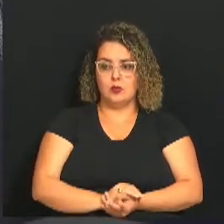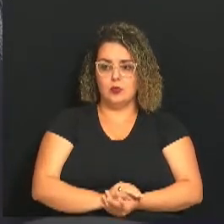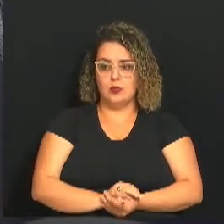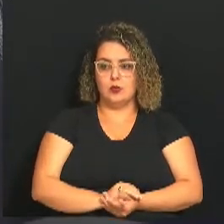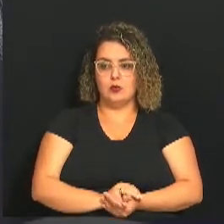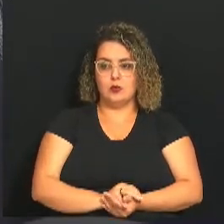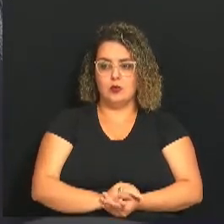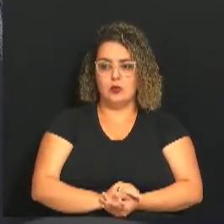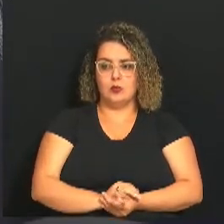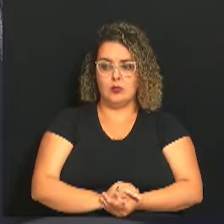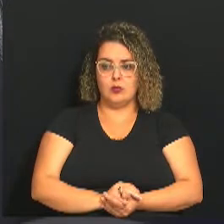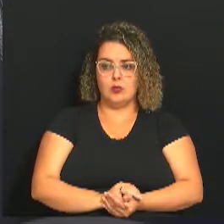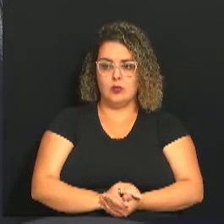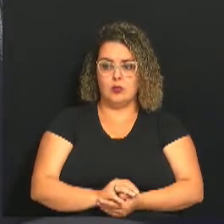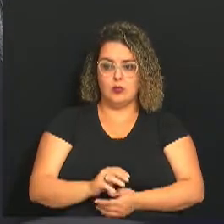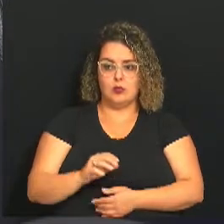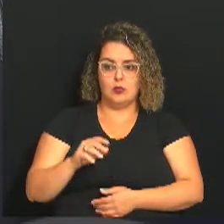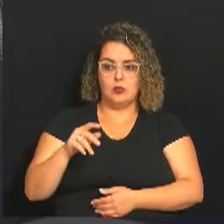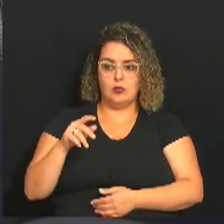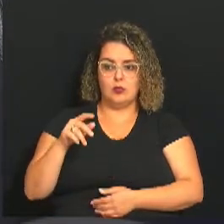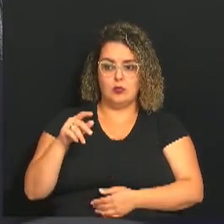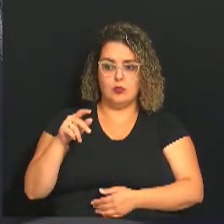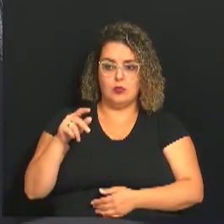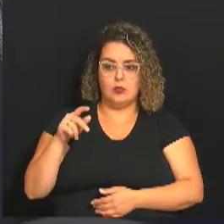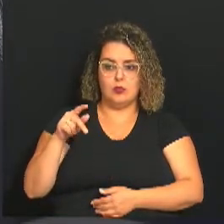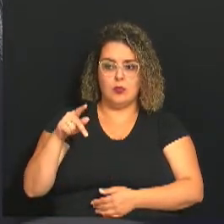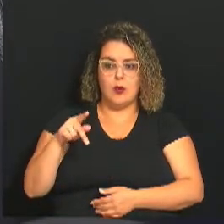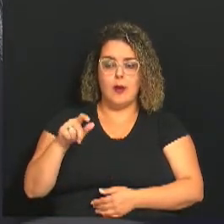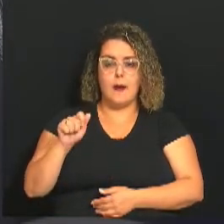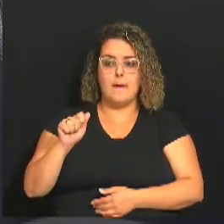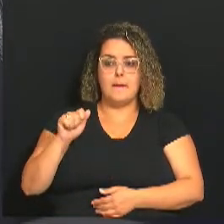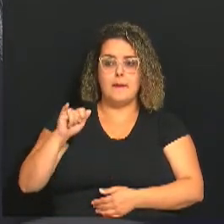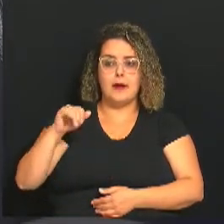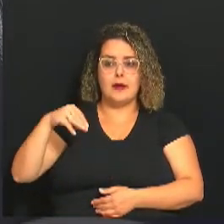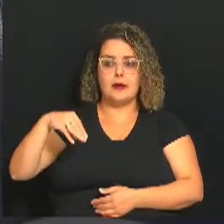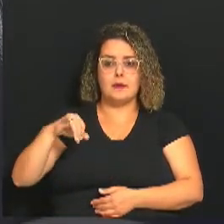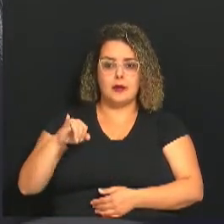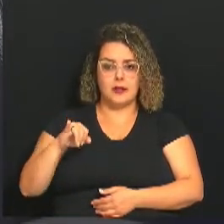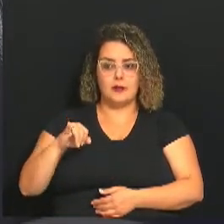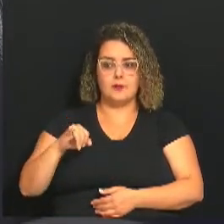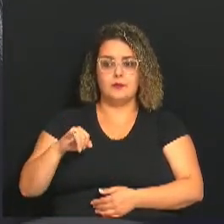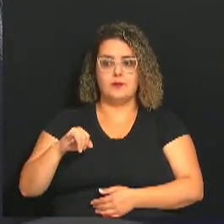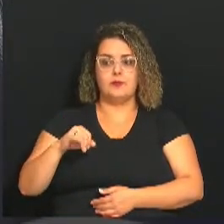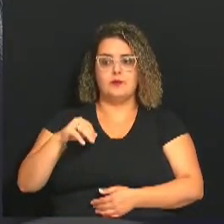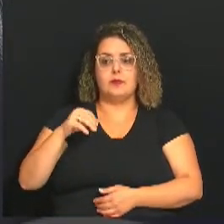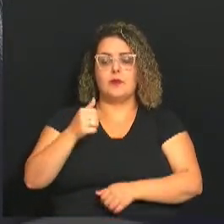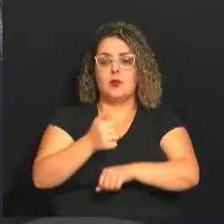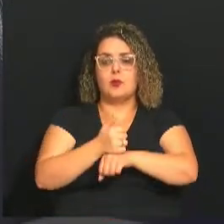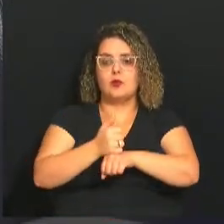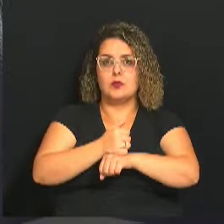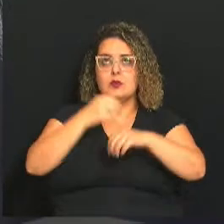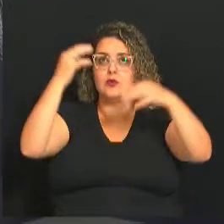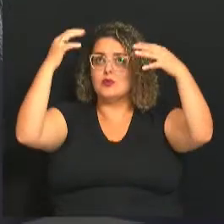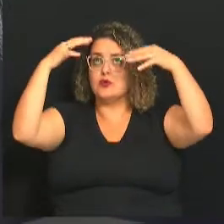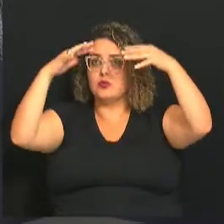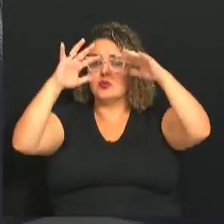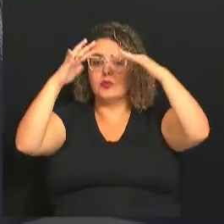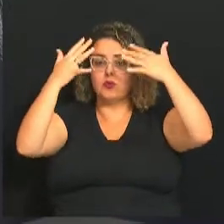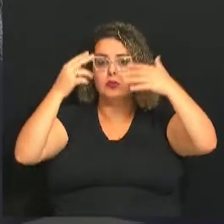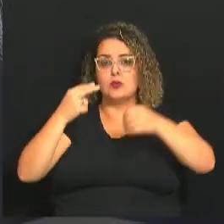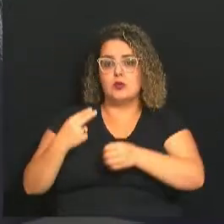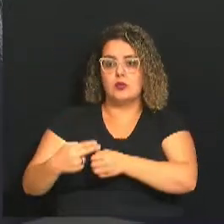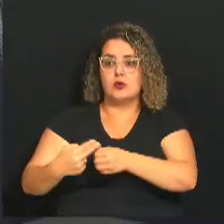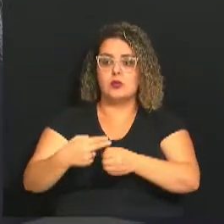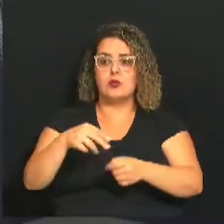essa aferição aqui, Bruno Baini, que é meteorologista do CEPAGRE da Unicamp, e o